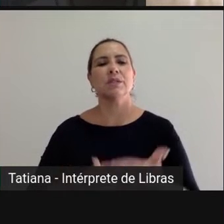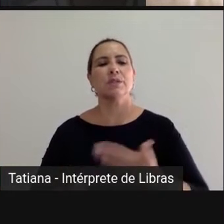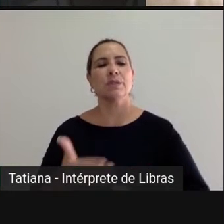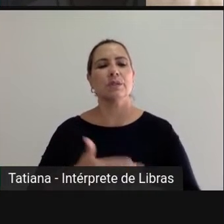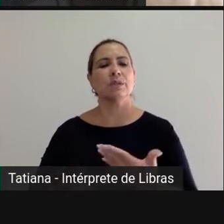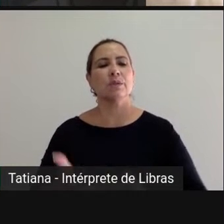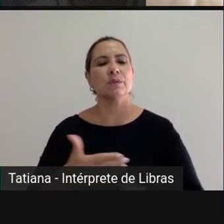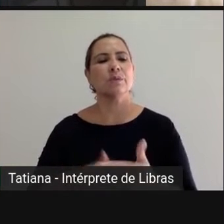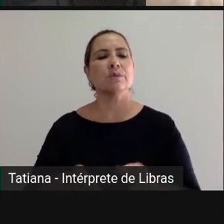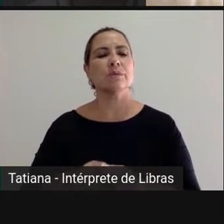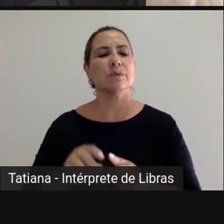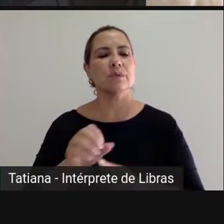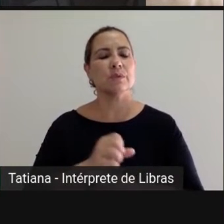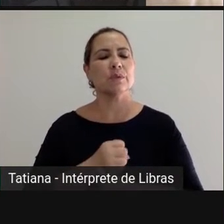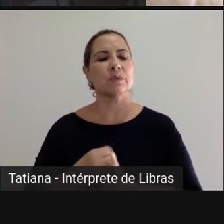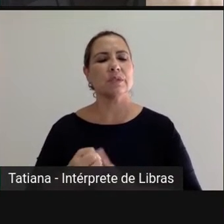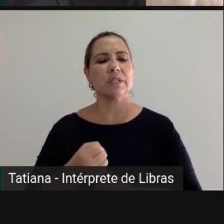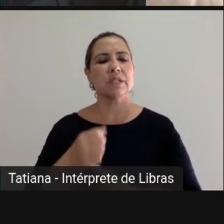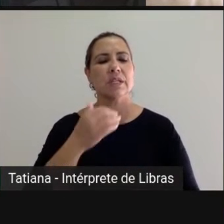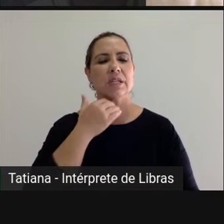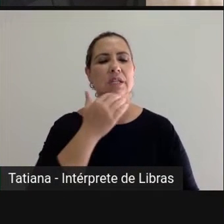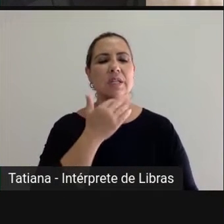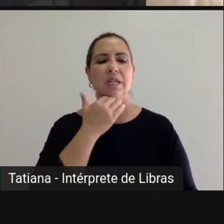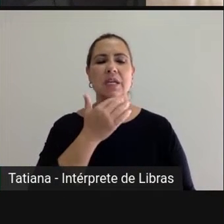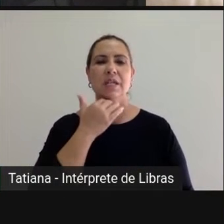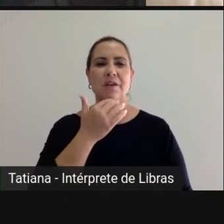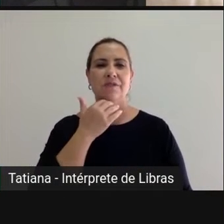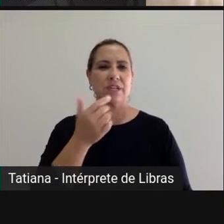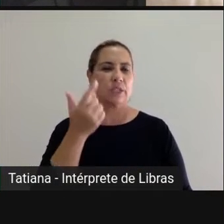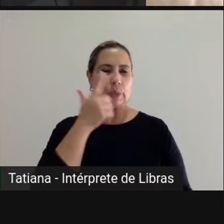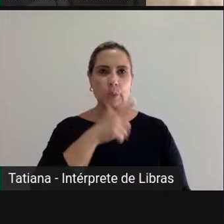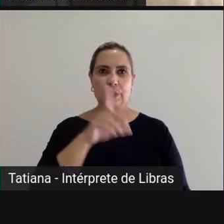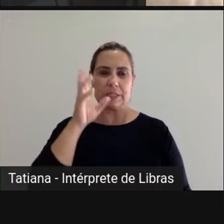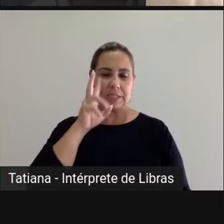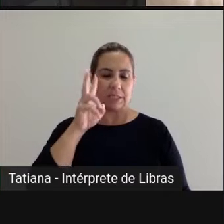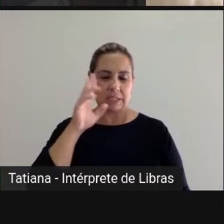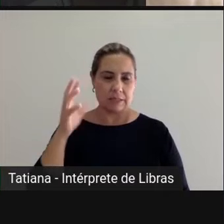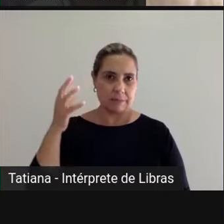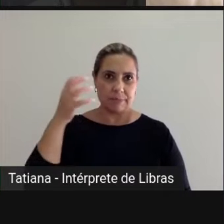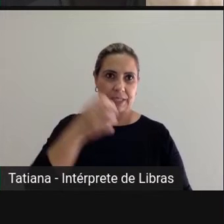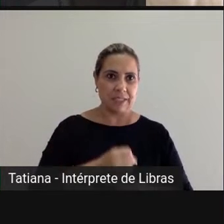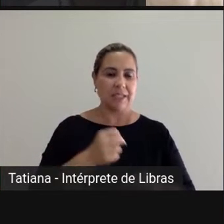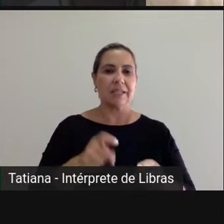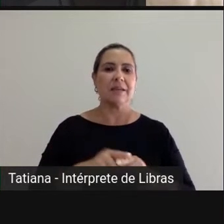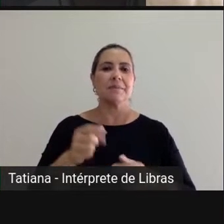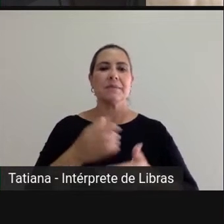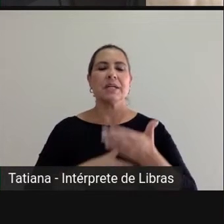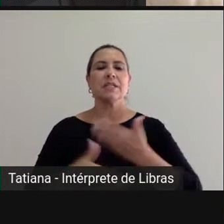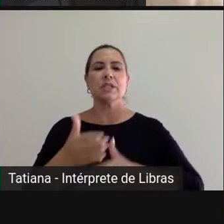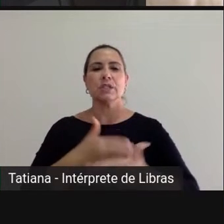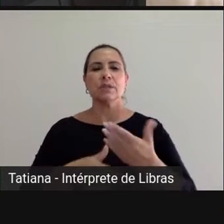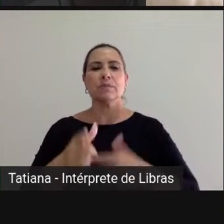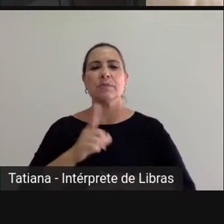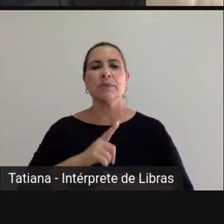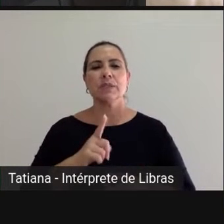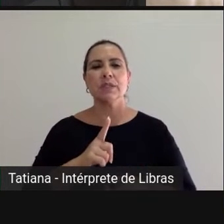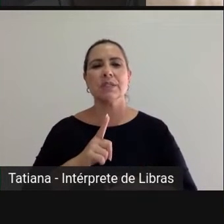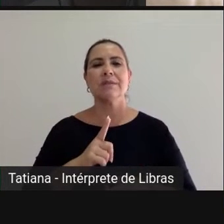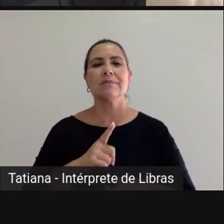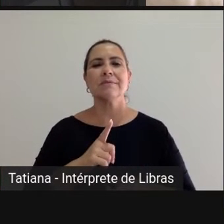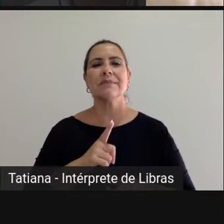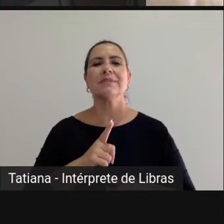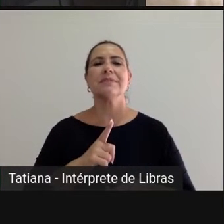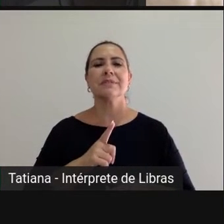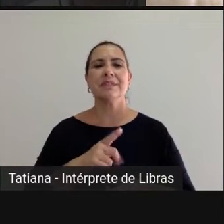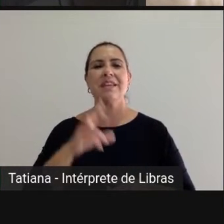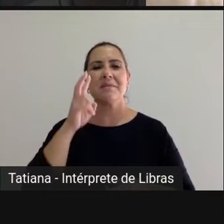deste tipo, a gente não vai conseguir fazer o resgate. A internet comercial, ela pode existir, mas a rede que a